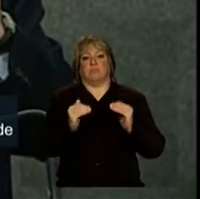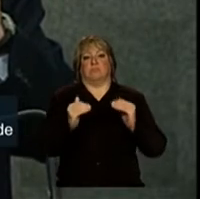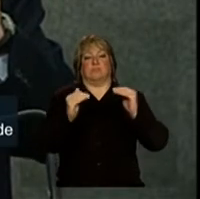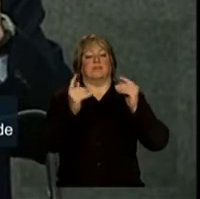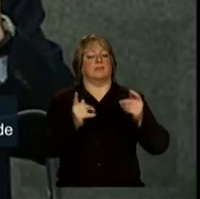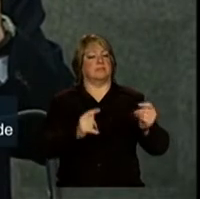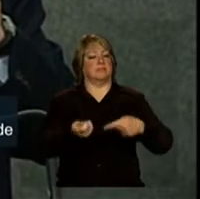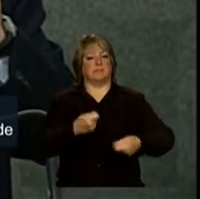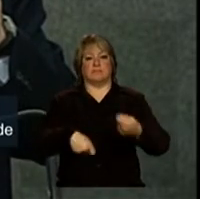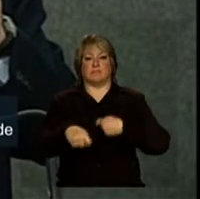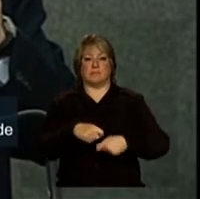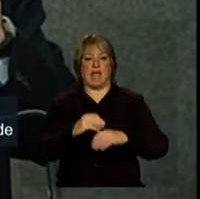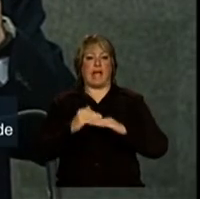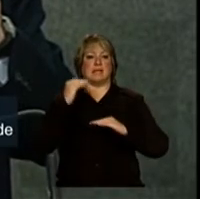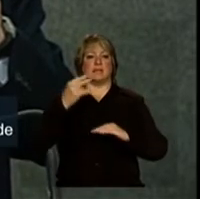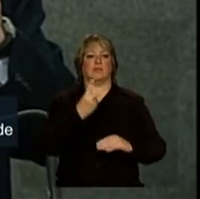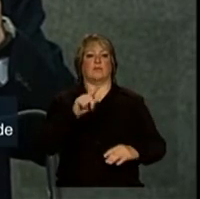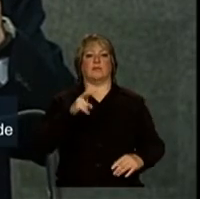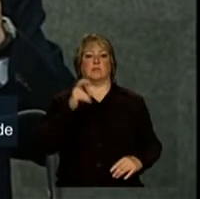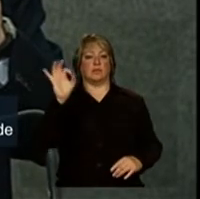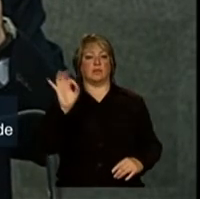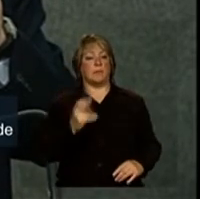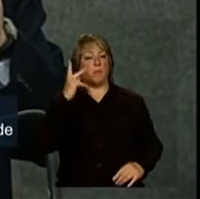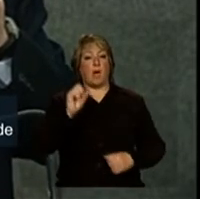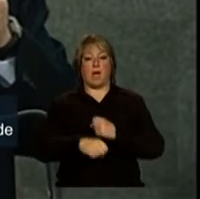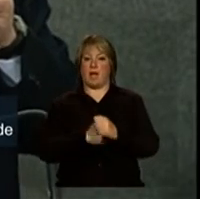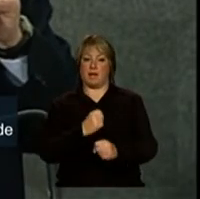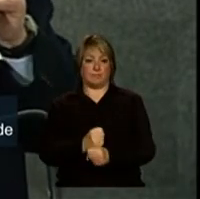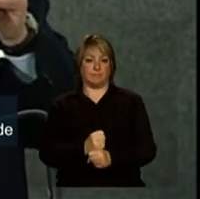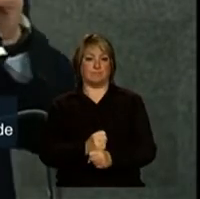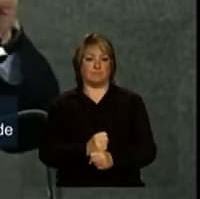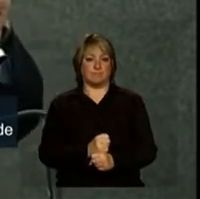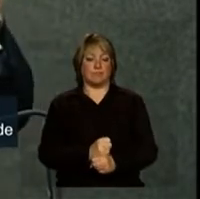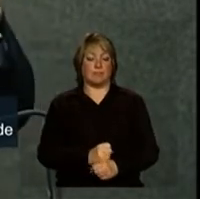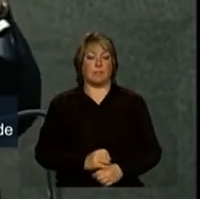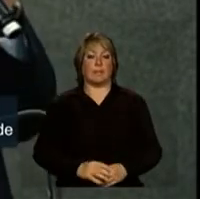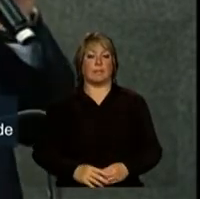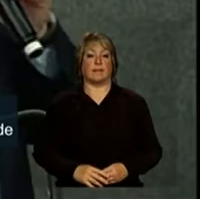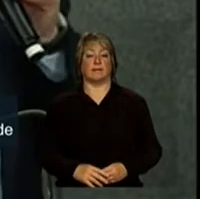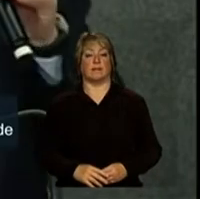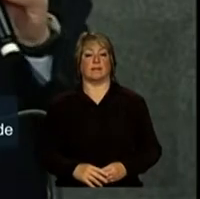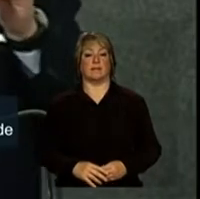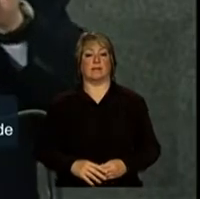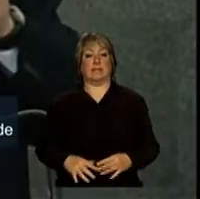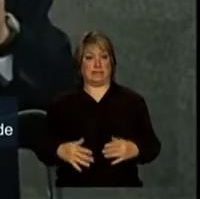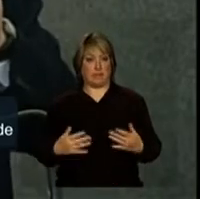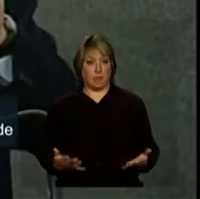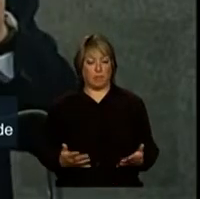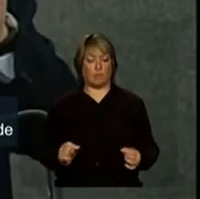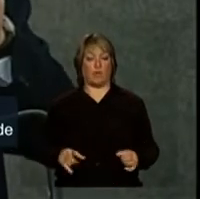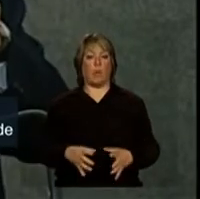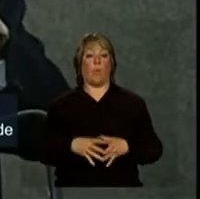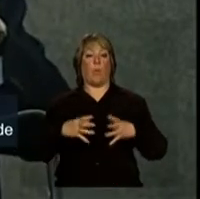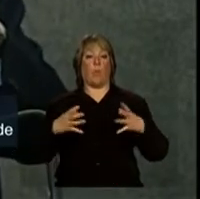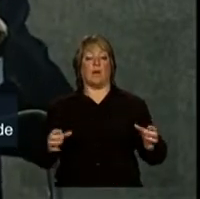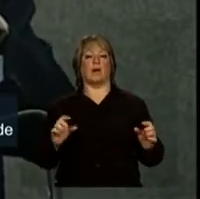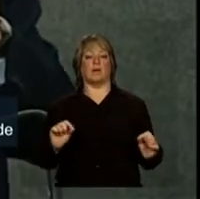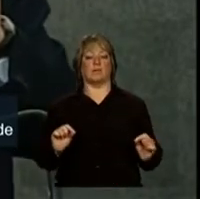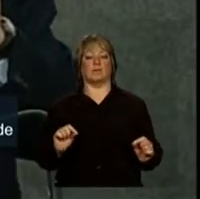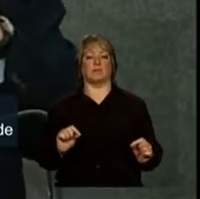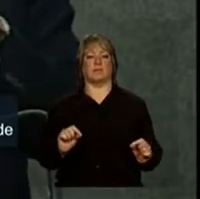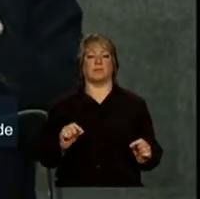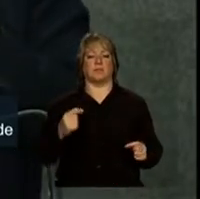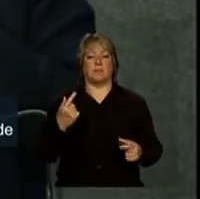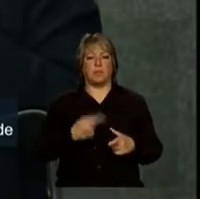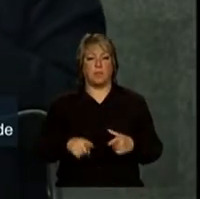econômico acima de dois e meio por cento ao ano bom então é o grande lema que um país que tem o